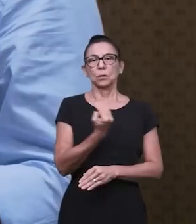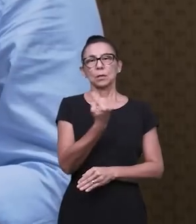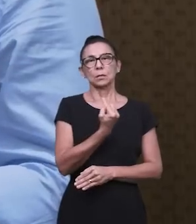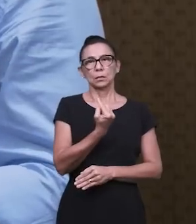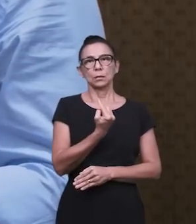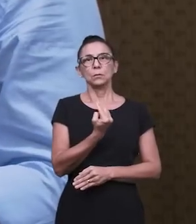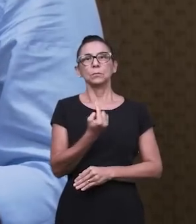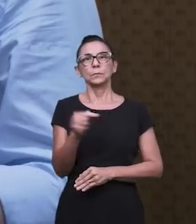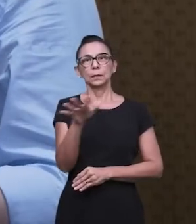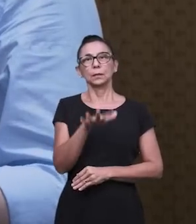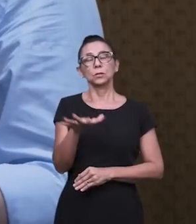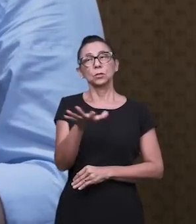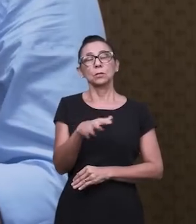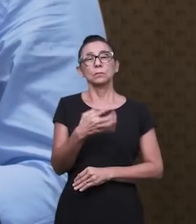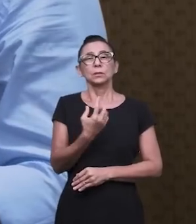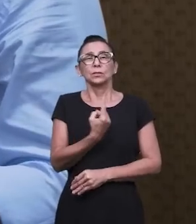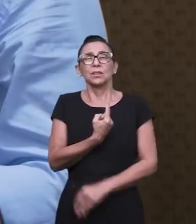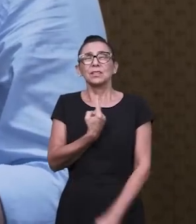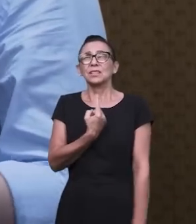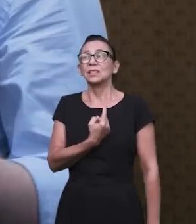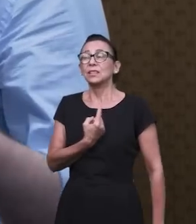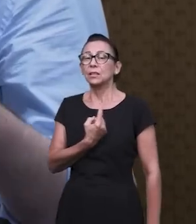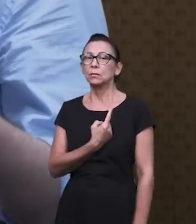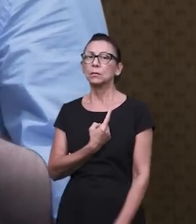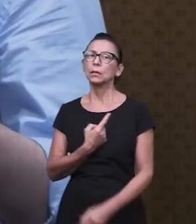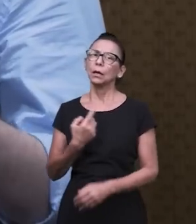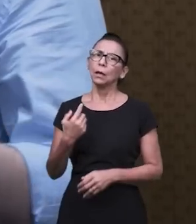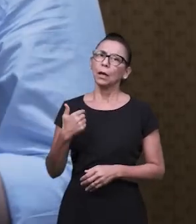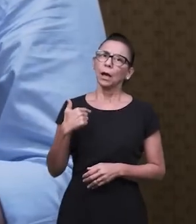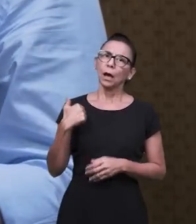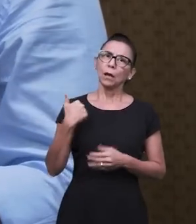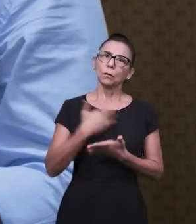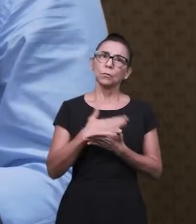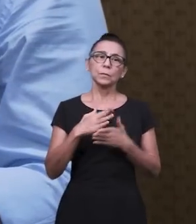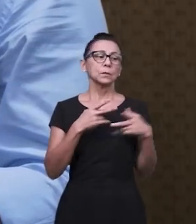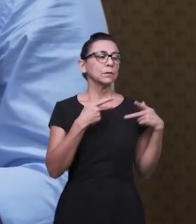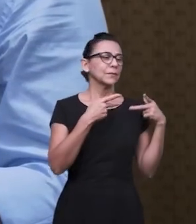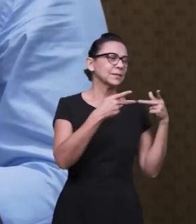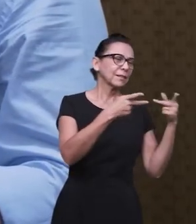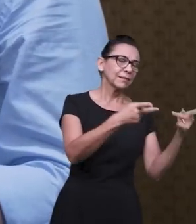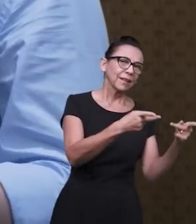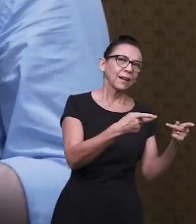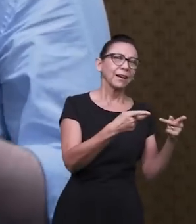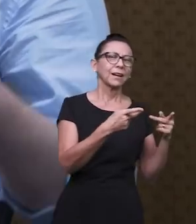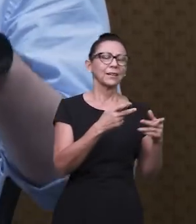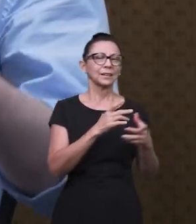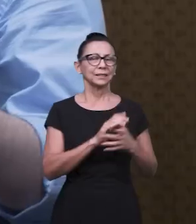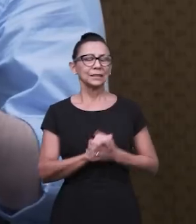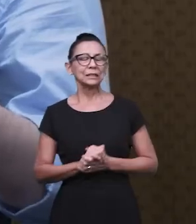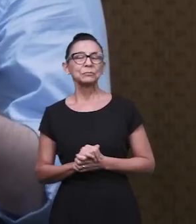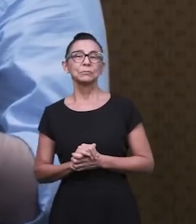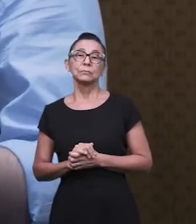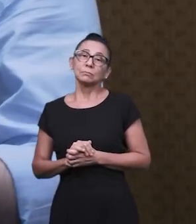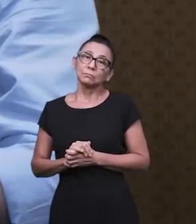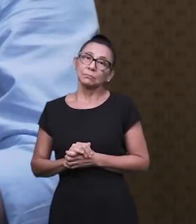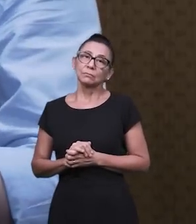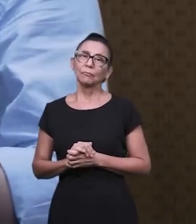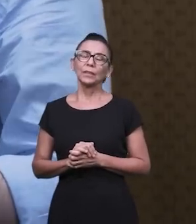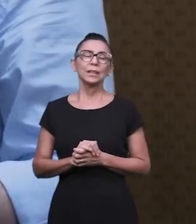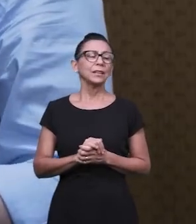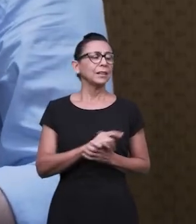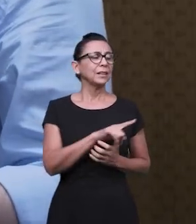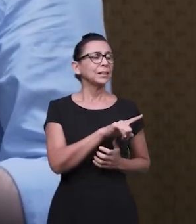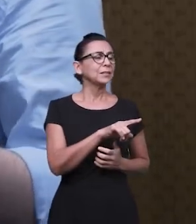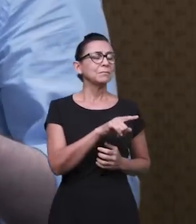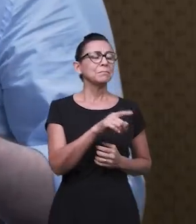afastado da família, e ele estava se sentindo muito sozinho. Eu comecei a visitá-lo com uma frequência, e em uma dessas visitas ele